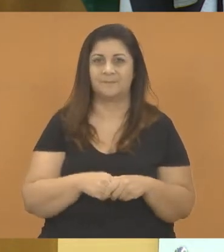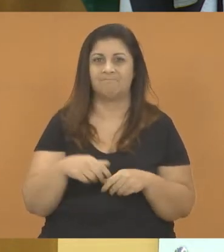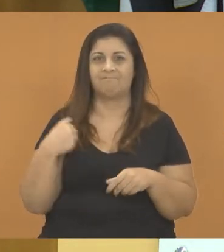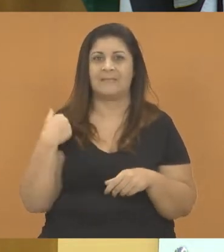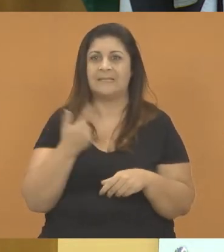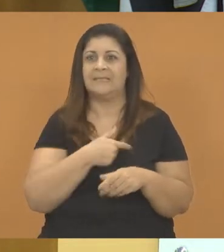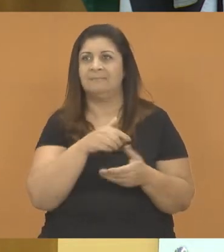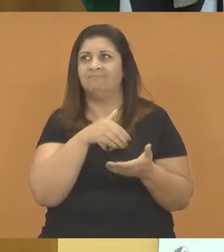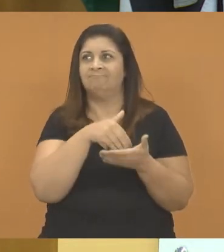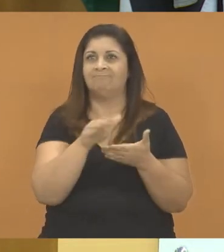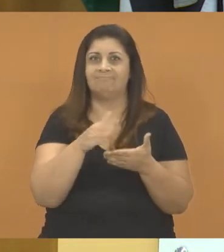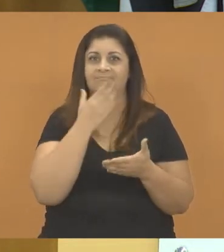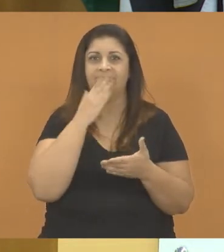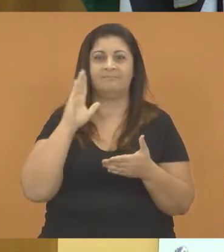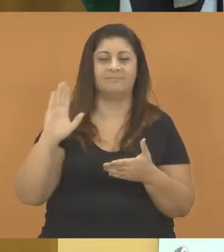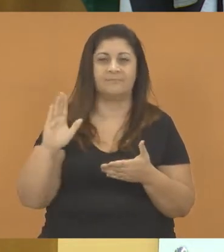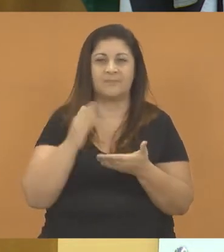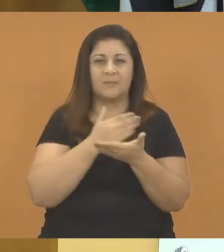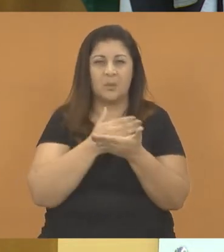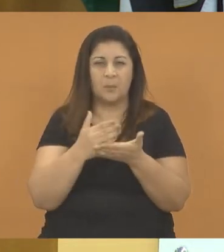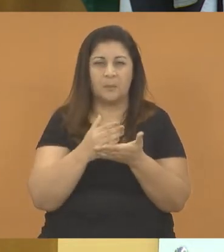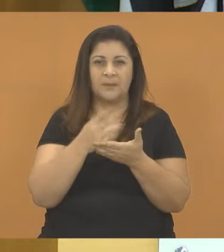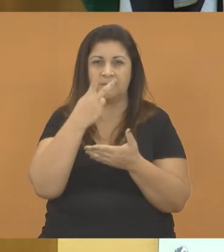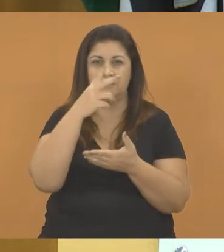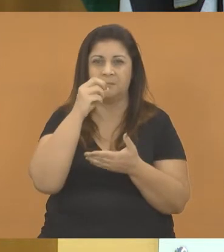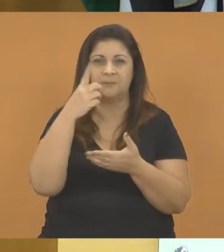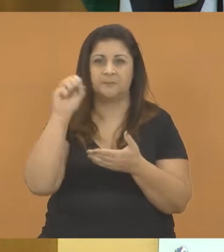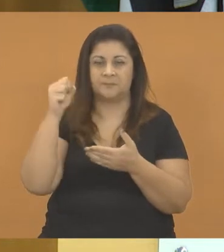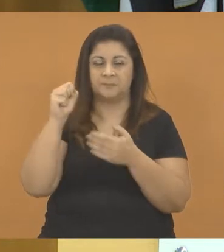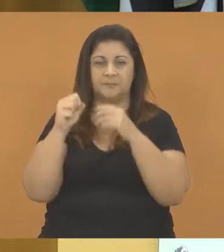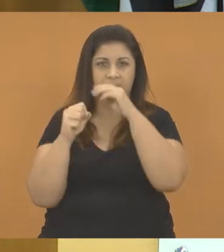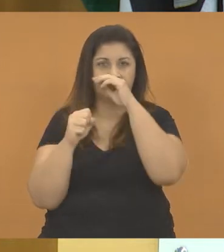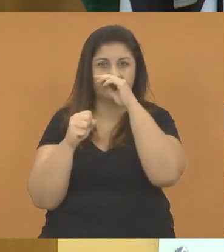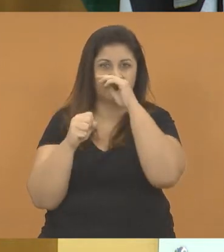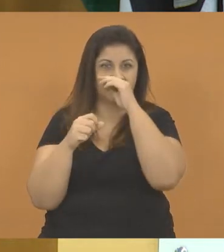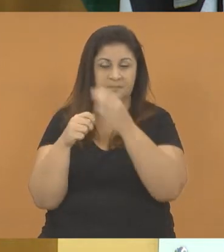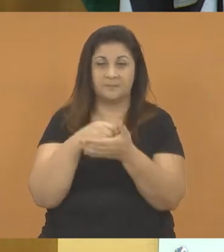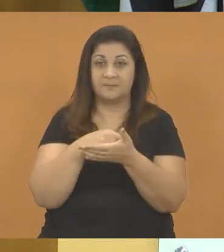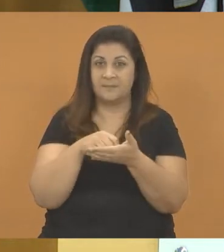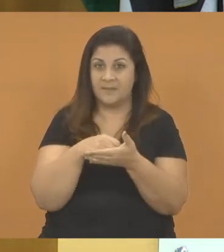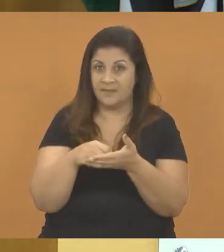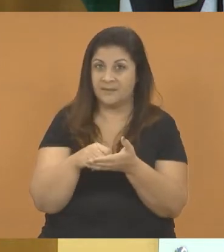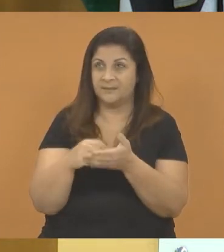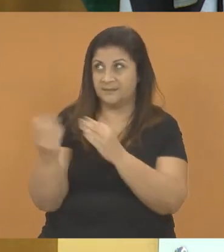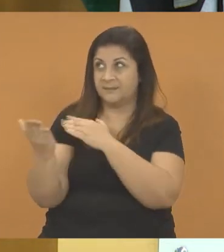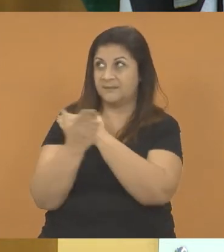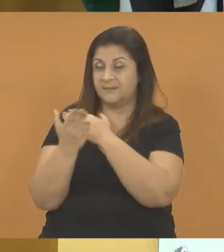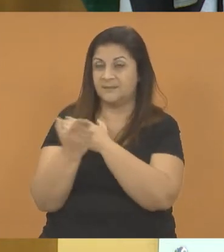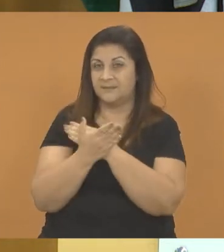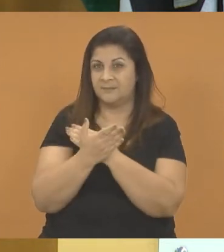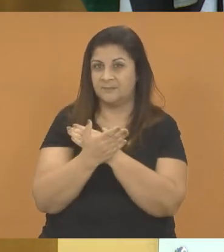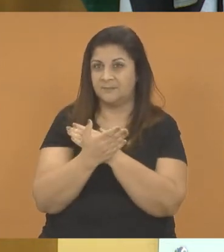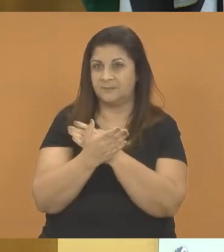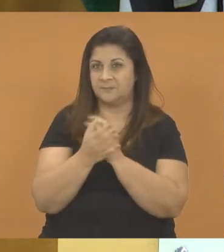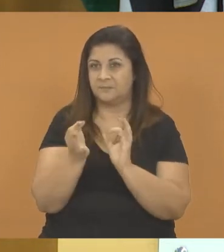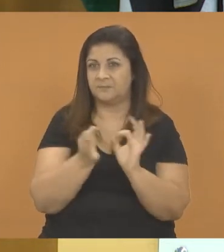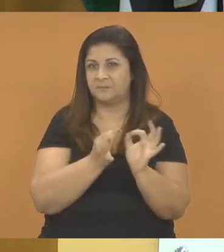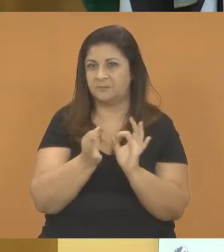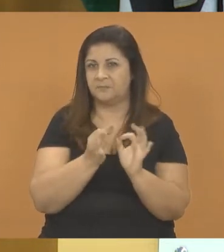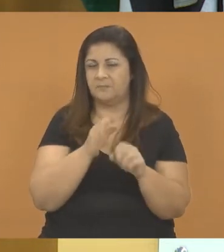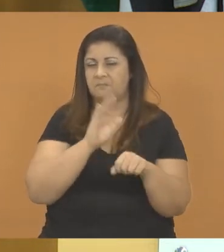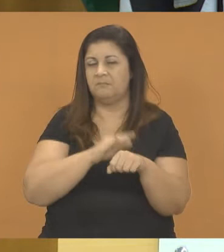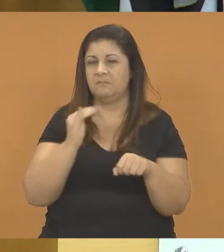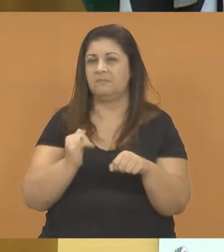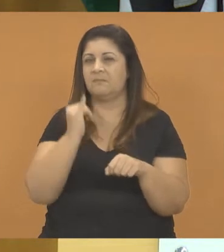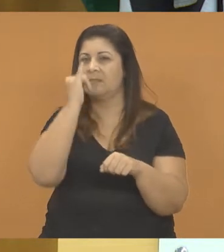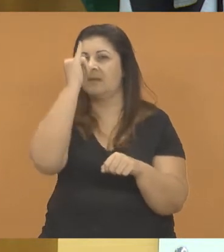lá com a promessa que no começo do ano será assinado convênio para a realização da o da principal obra do governo